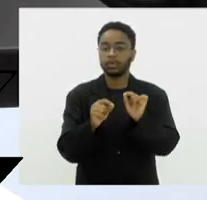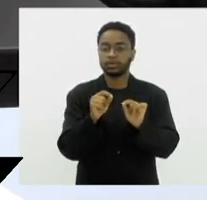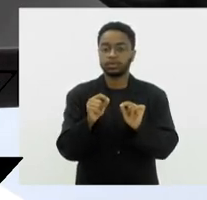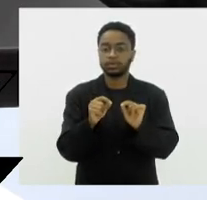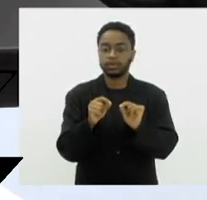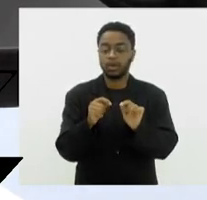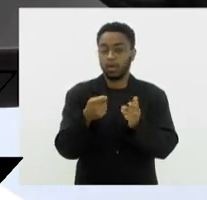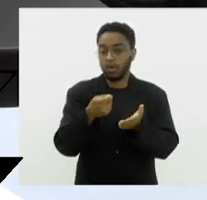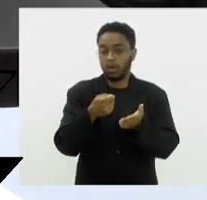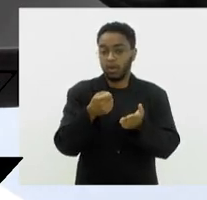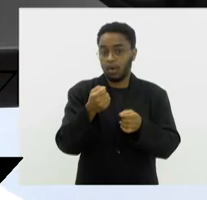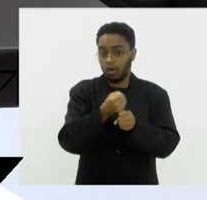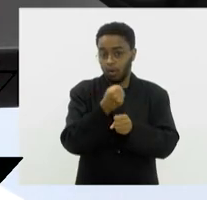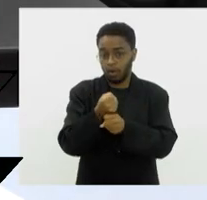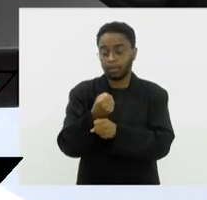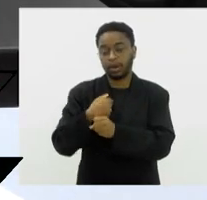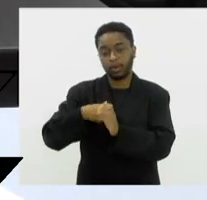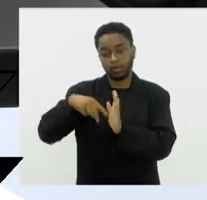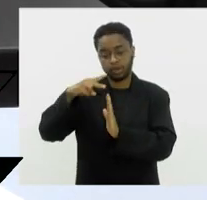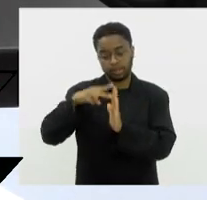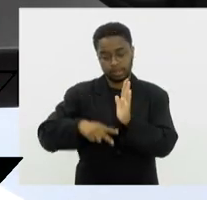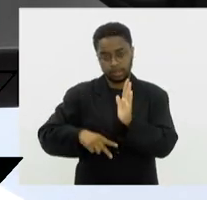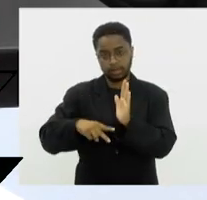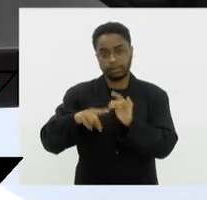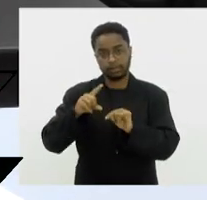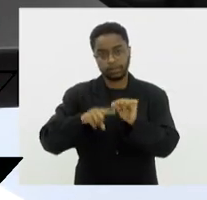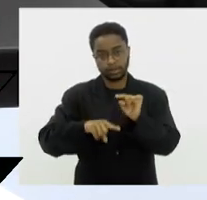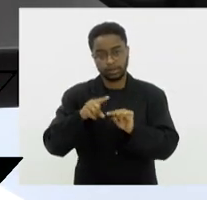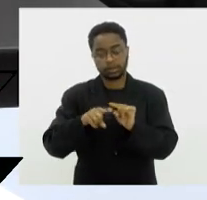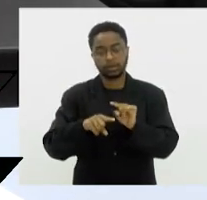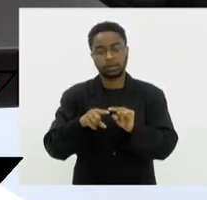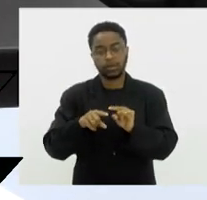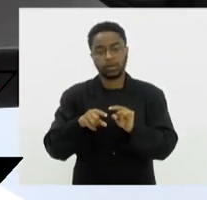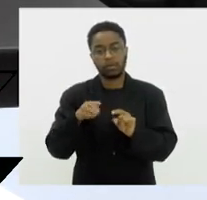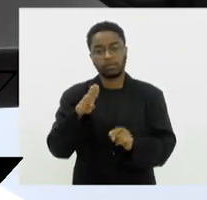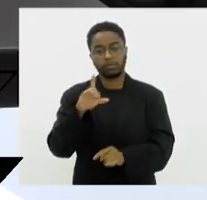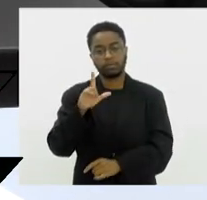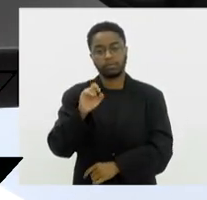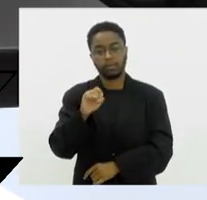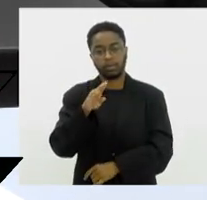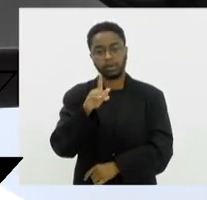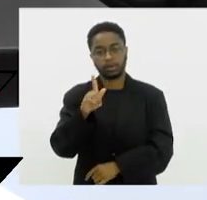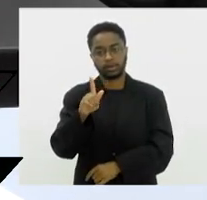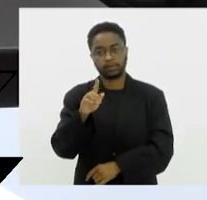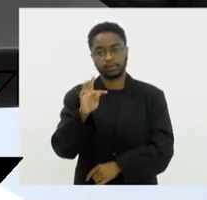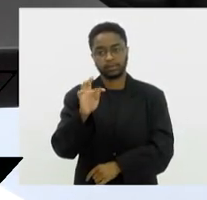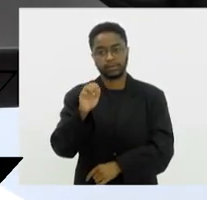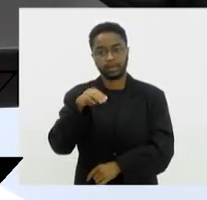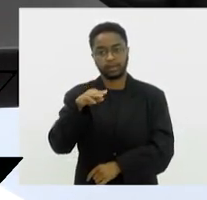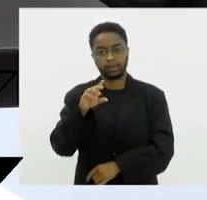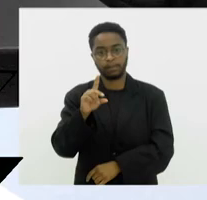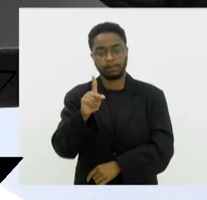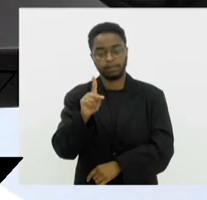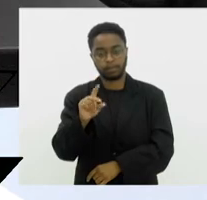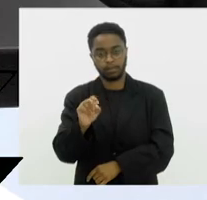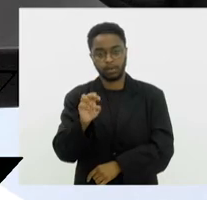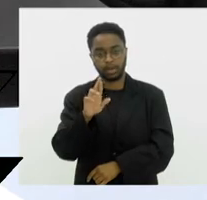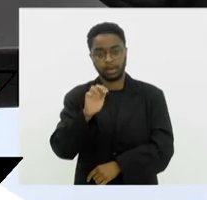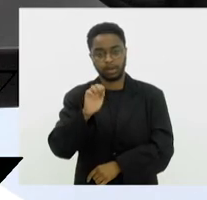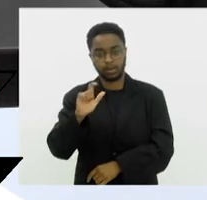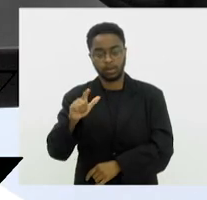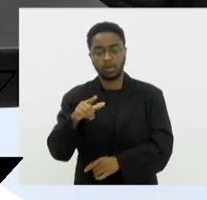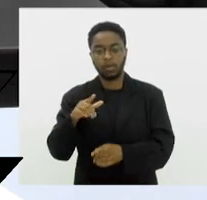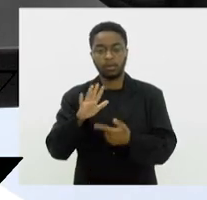uma obra. Eu, inclusive, li a matéria no blog Tempo Real, não é, que já foi colocou imprensa, o print, não é, do